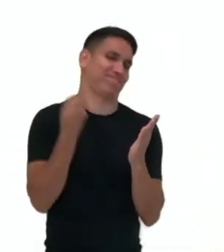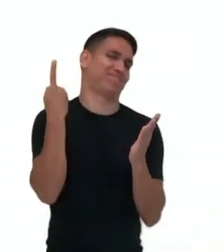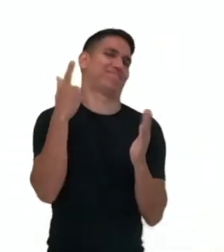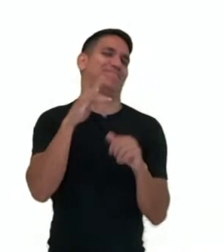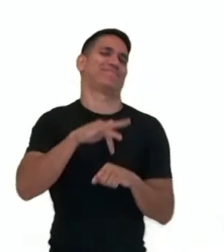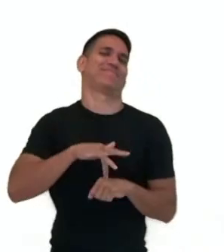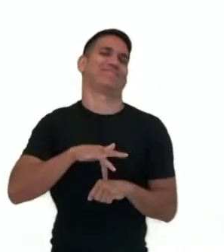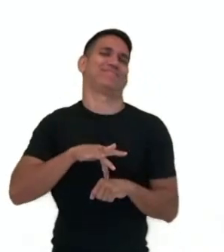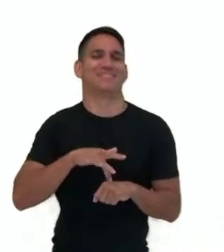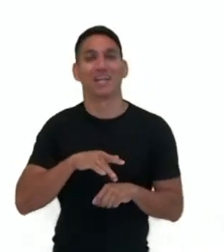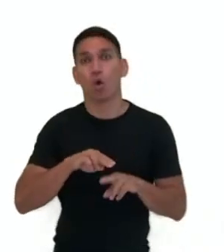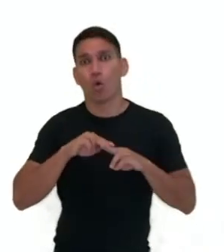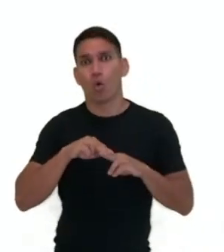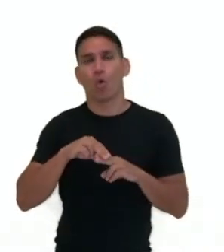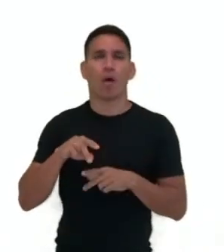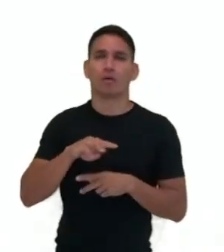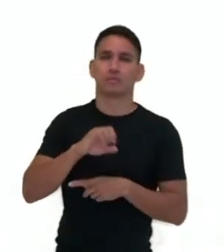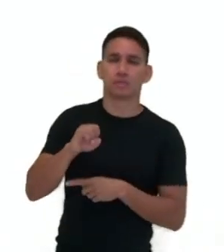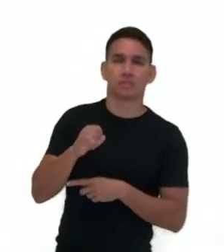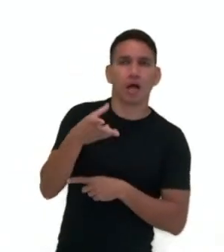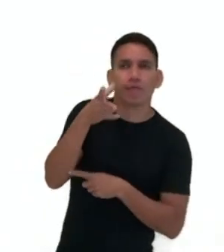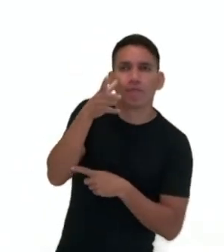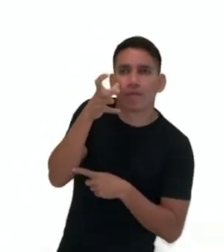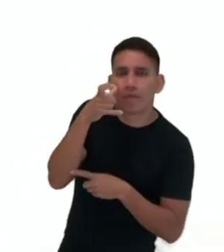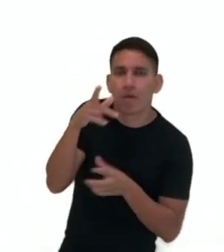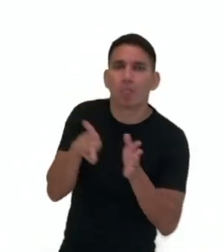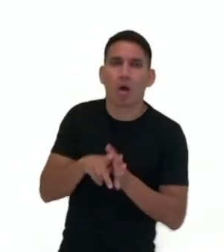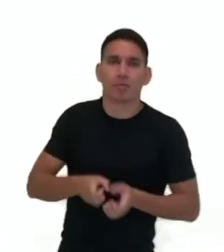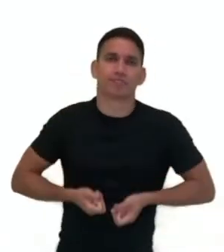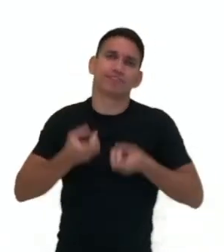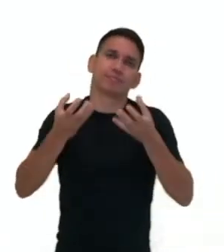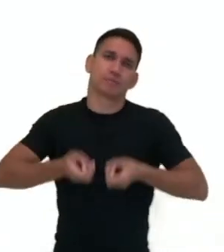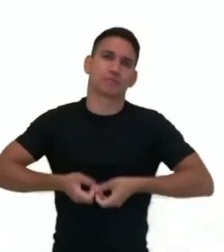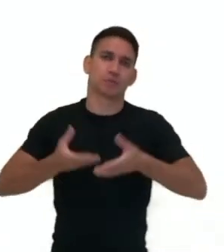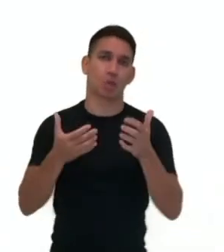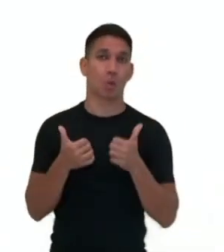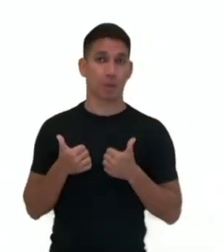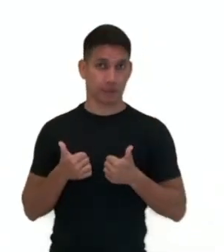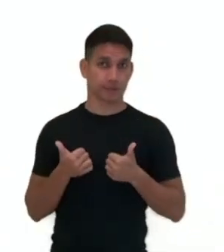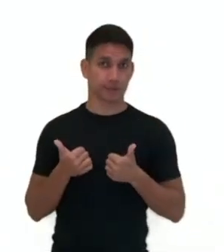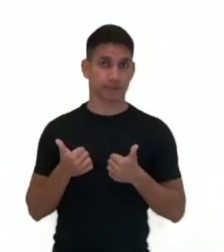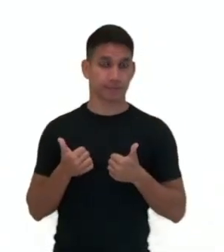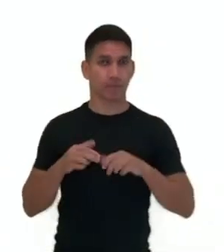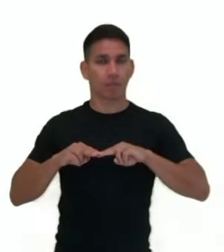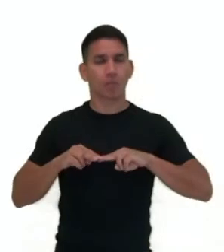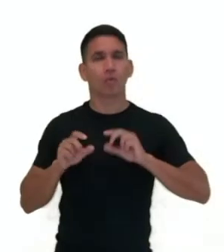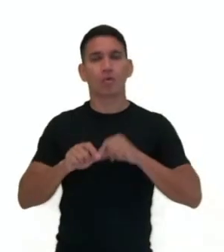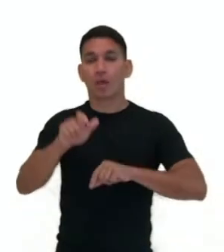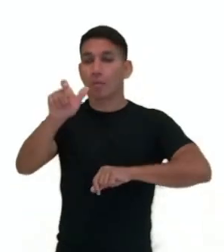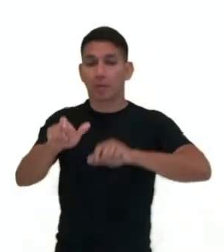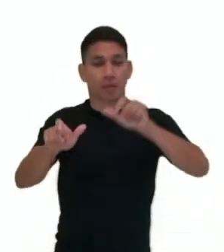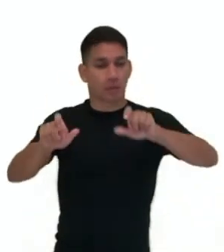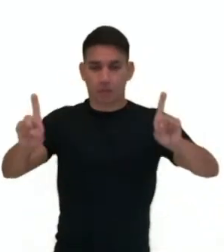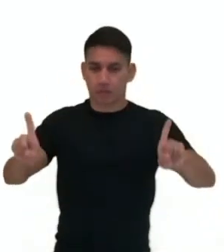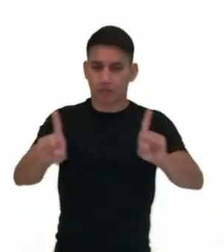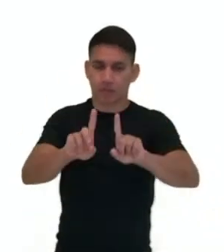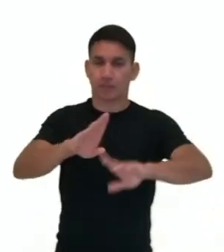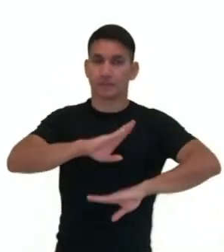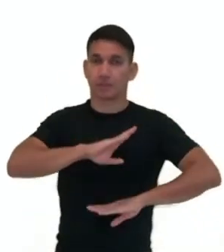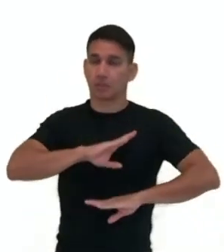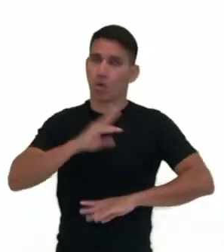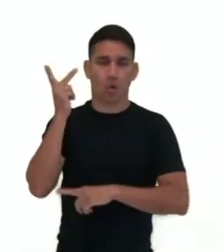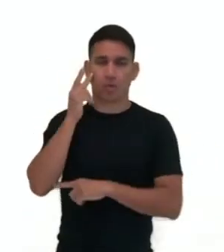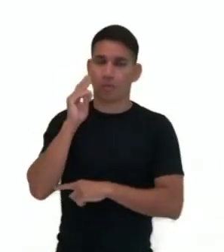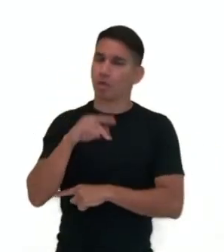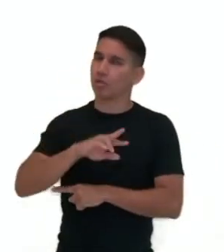de quem está ouvindo, se ele for contado oralmente, por exemplo, certo? Então, os personagens de um caos, em geral, não